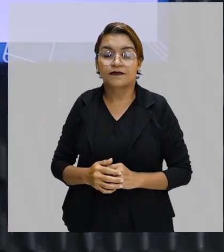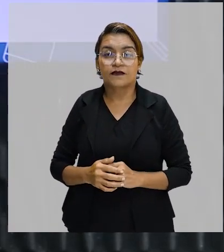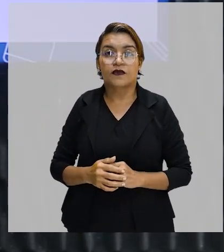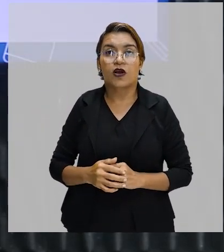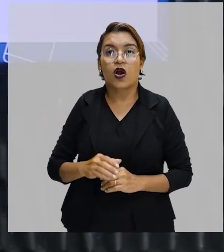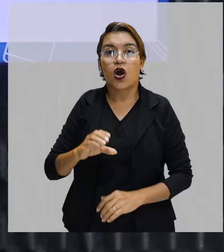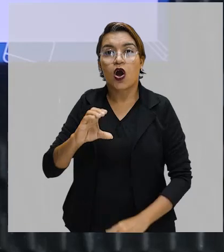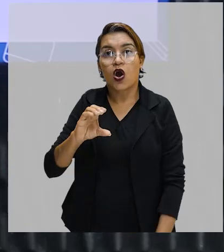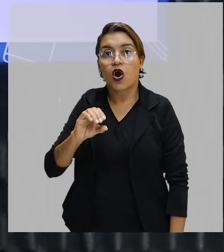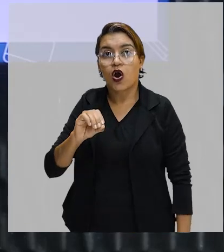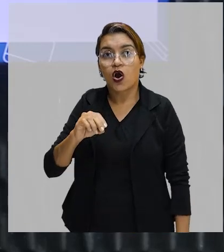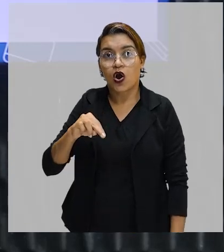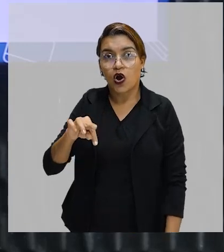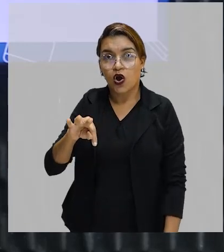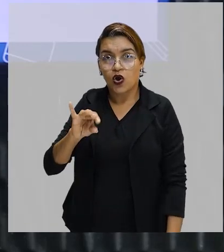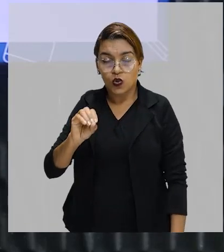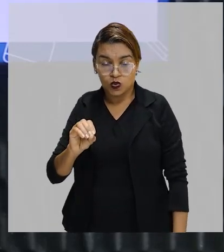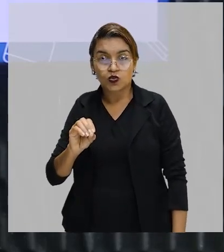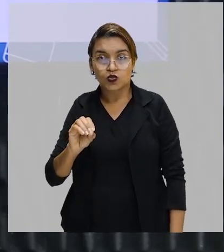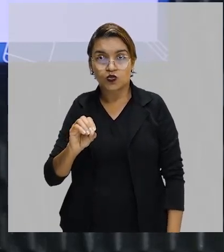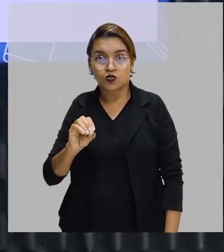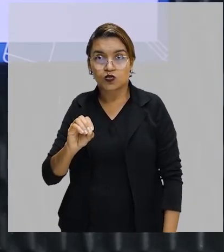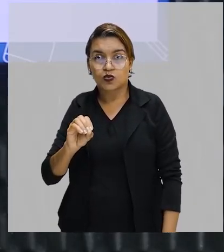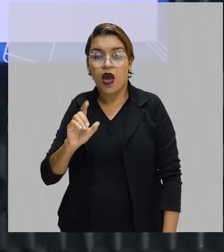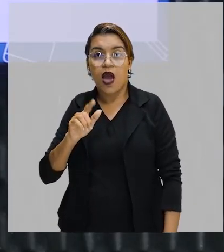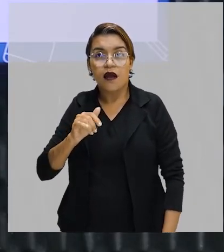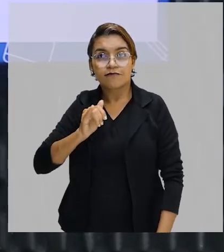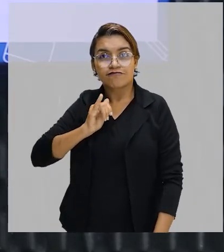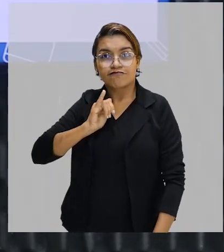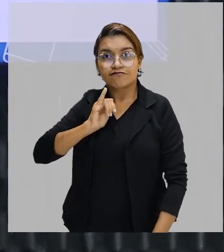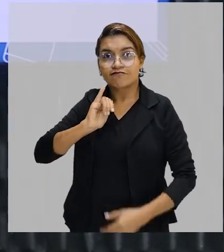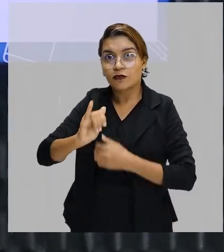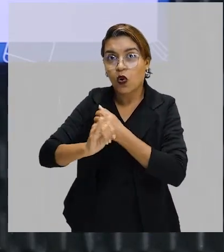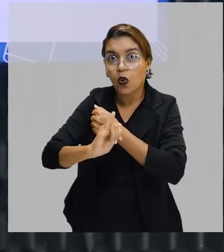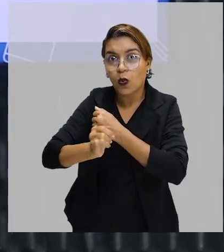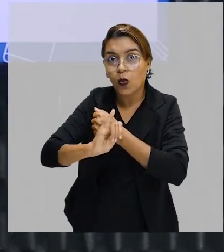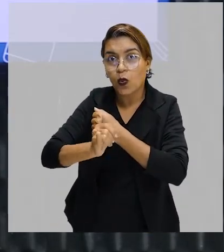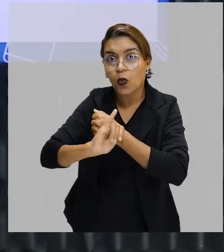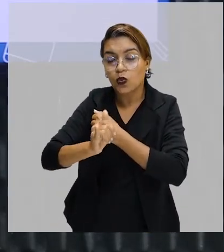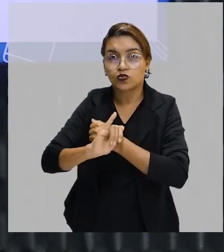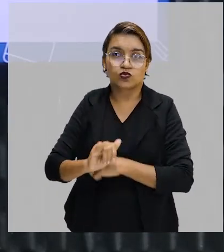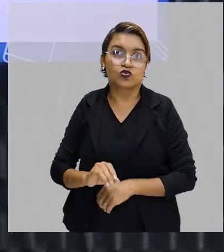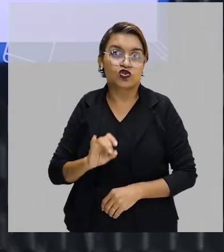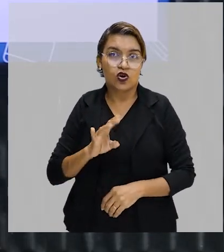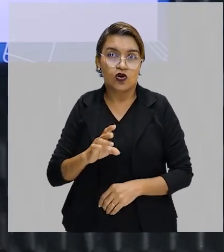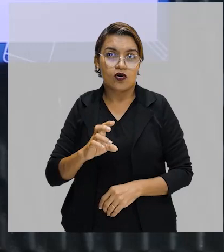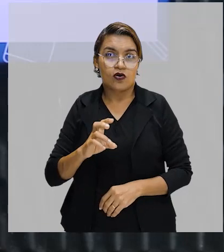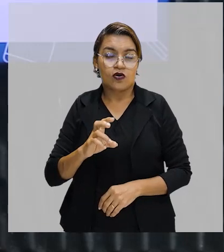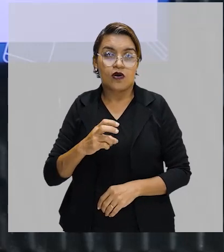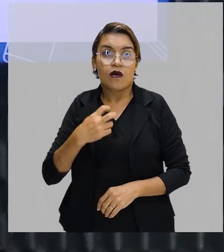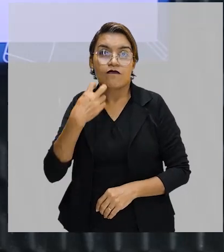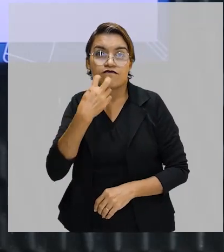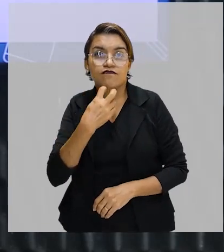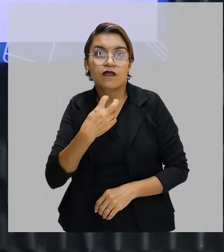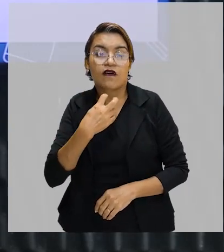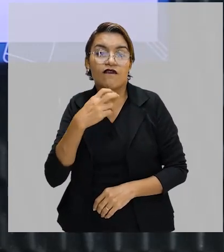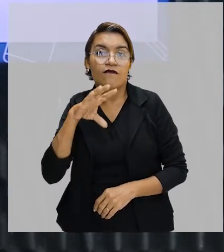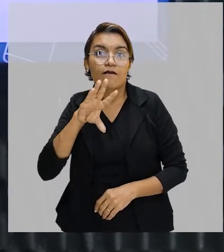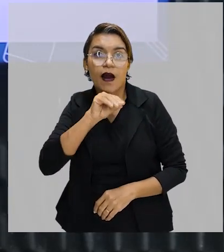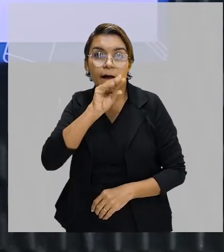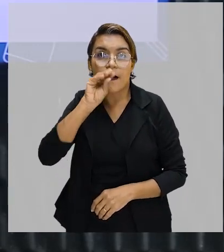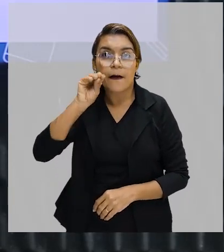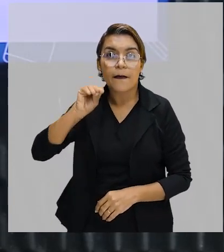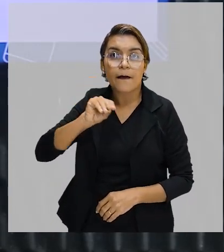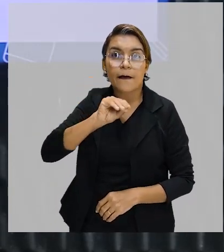conto a gente já teve aula sobre conta nós falamos sobre isso aqui ó a literatura era oral ela era contada